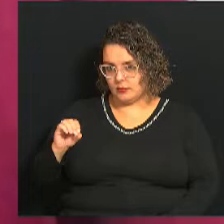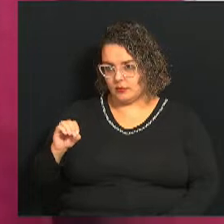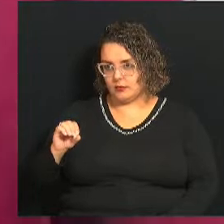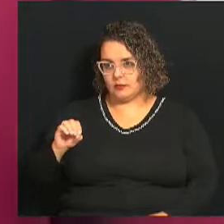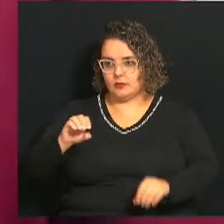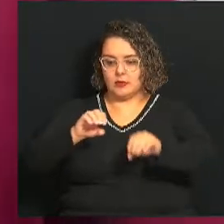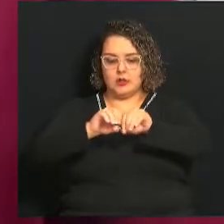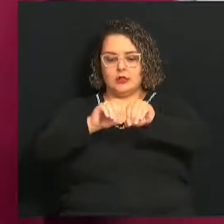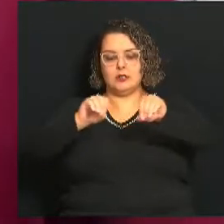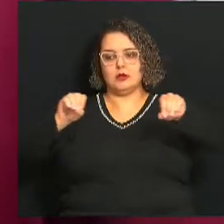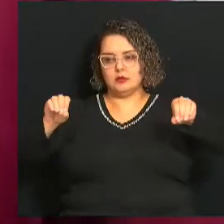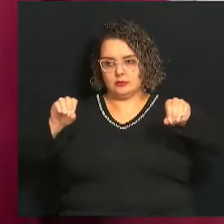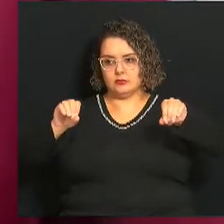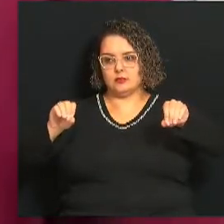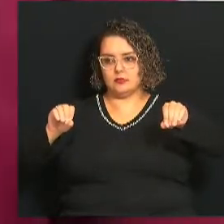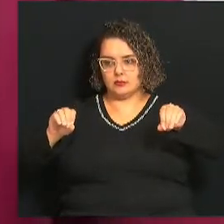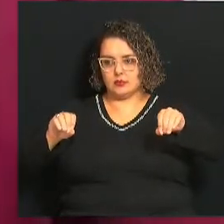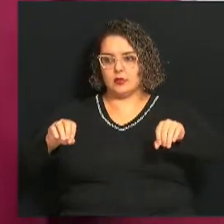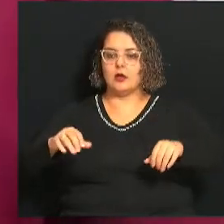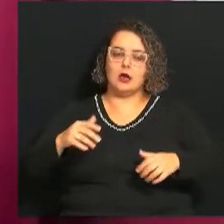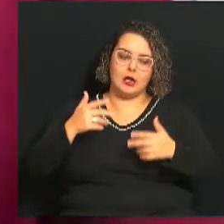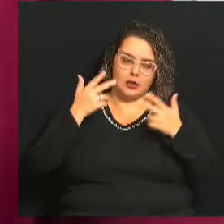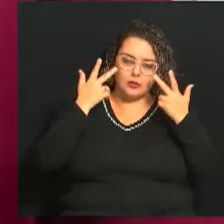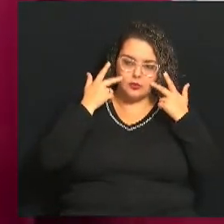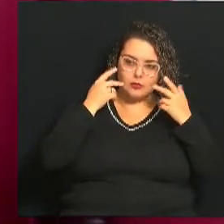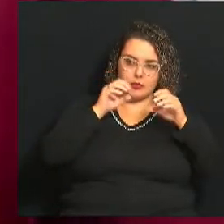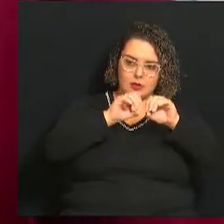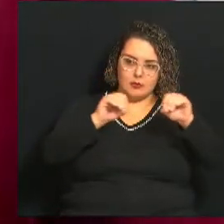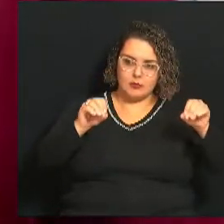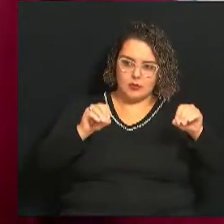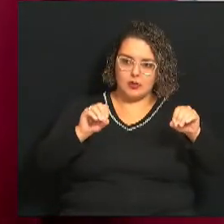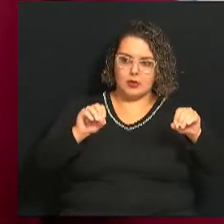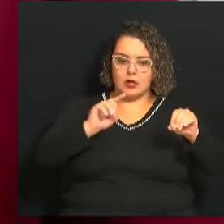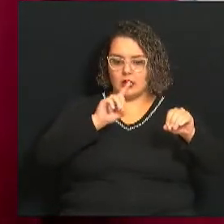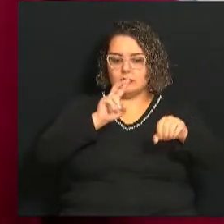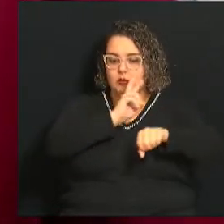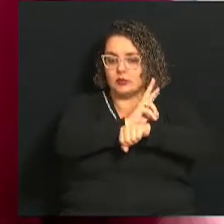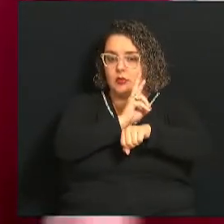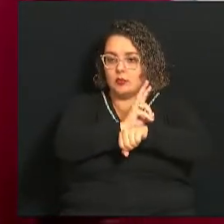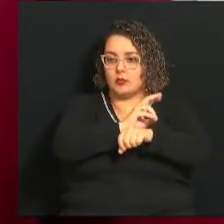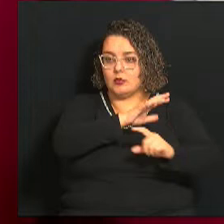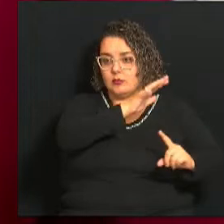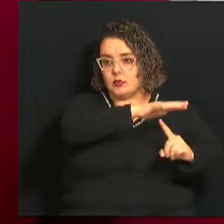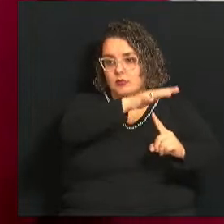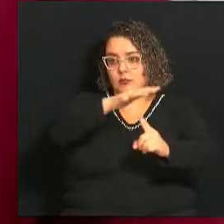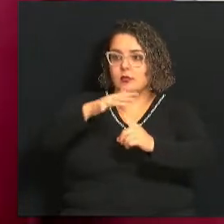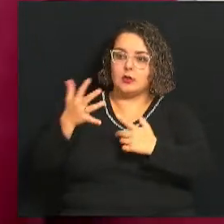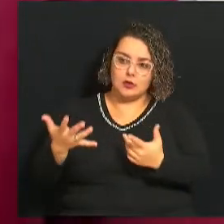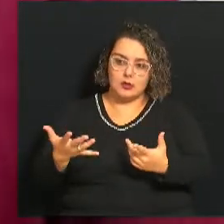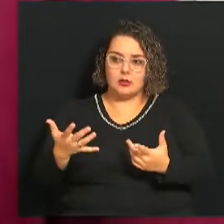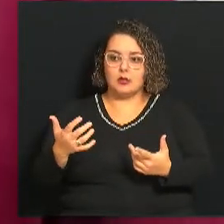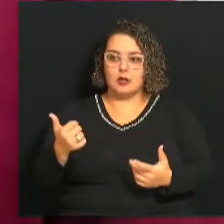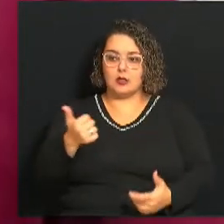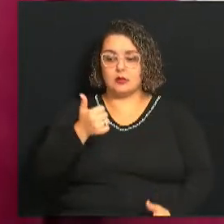mais convencional, que é boa também, mas é convencional, não é tão protegida assim do meio ambiente, é aquela rede primária que anda sobre cruzeta,